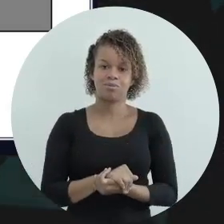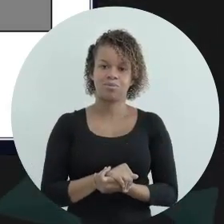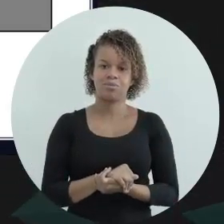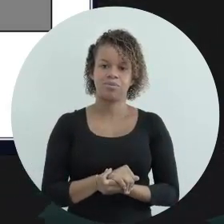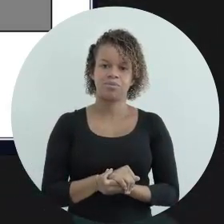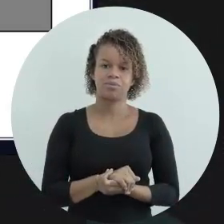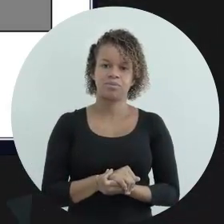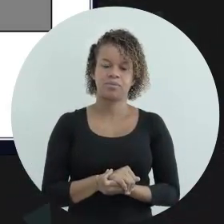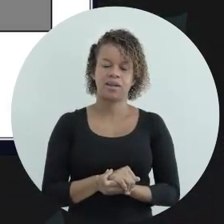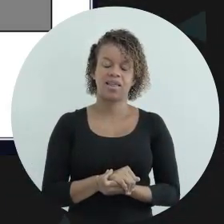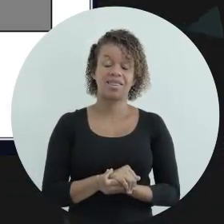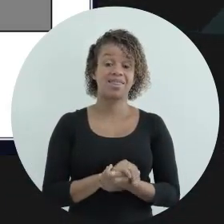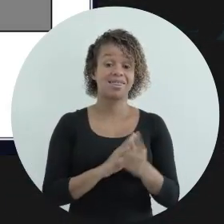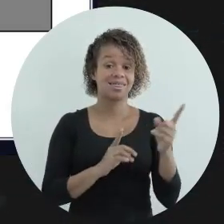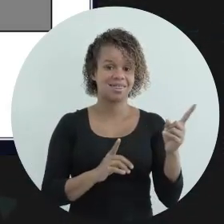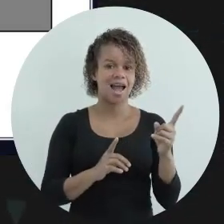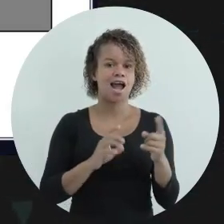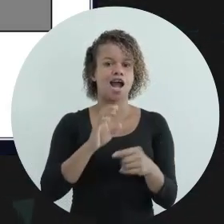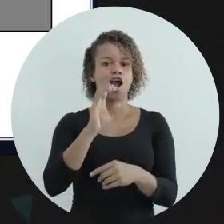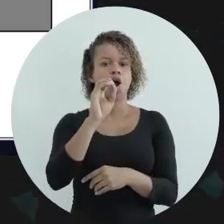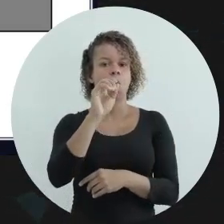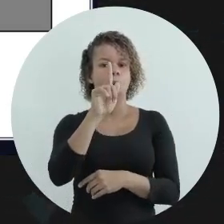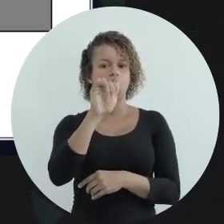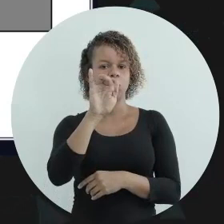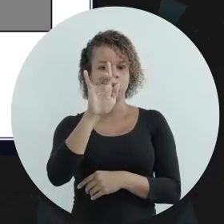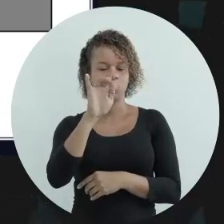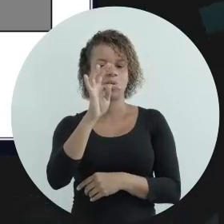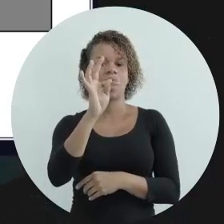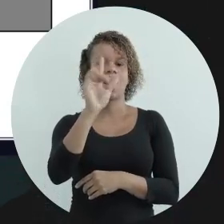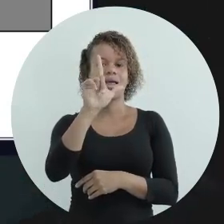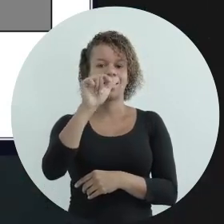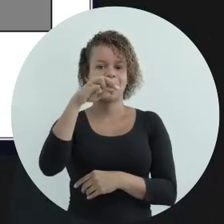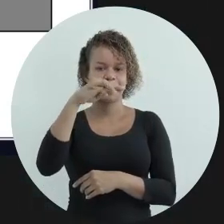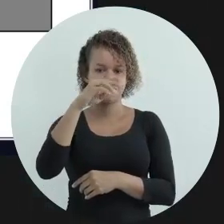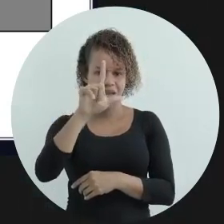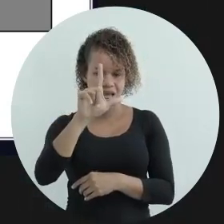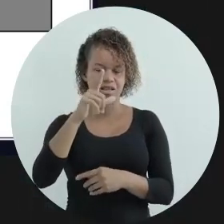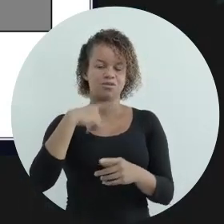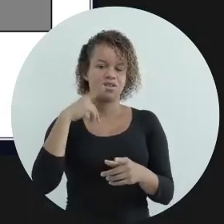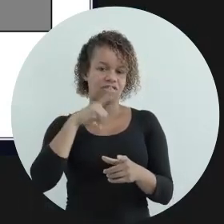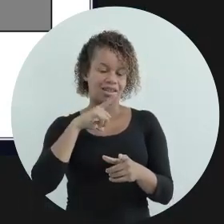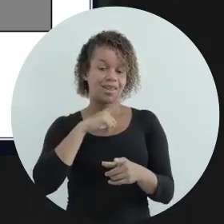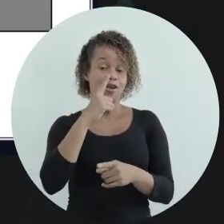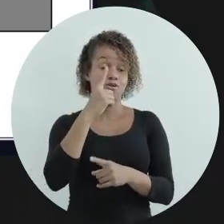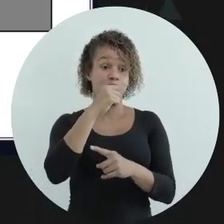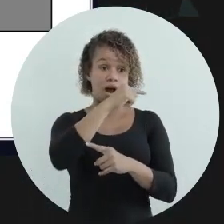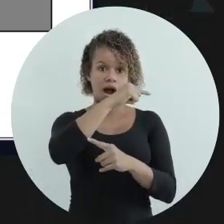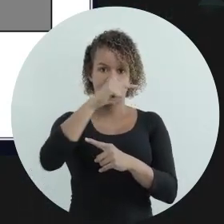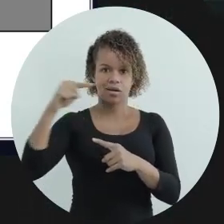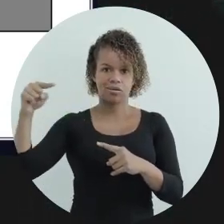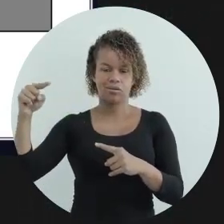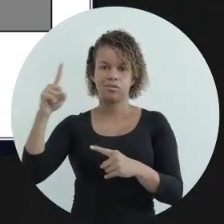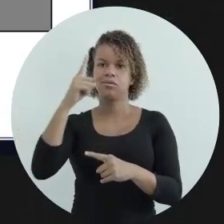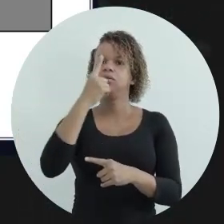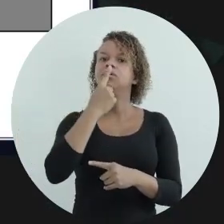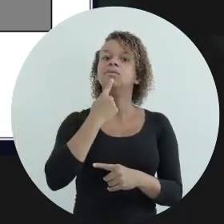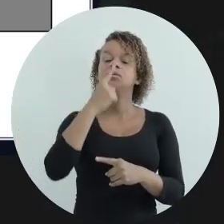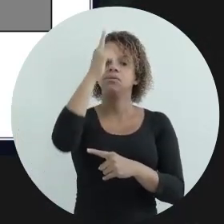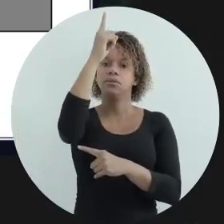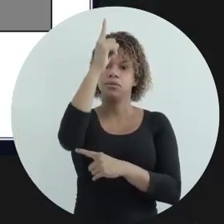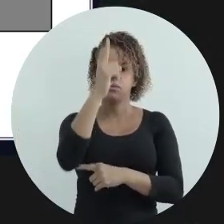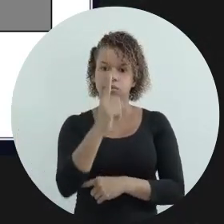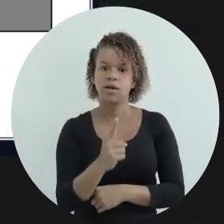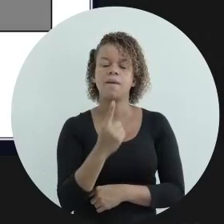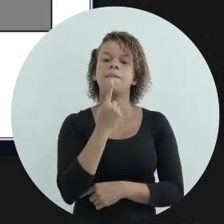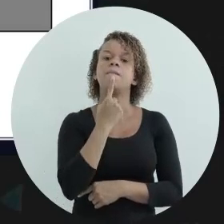No código HTML também você vai ter uma linha vertical. Essa linha vertical vermelha, ela